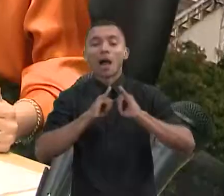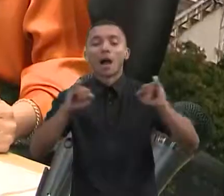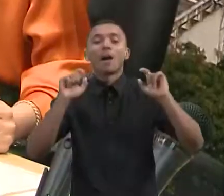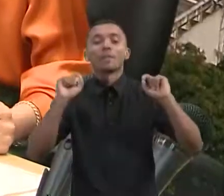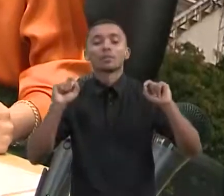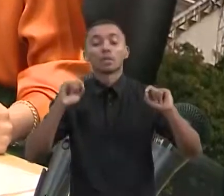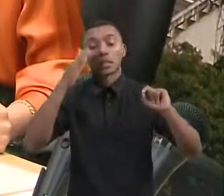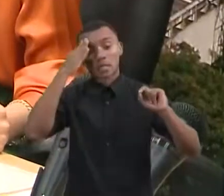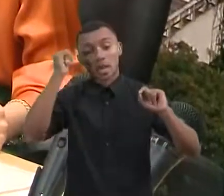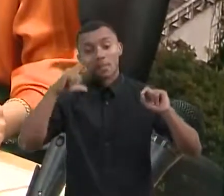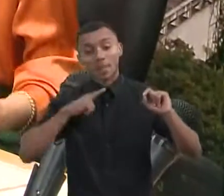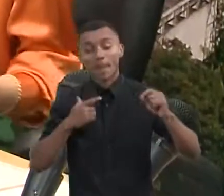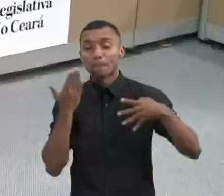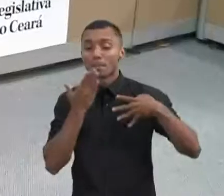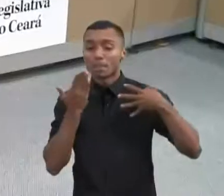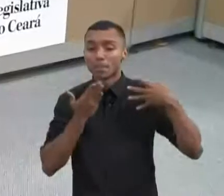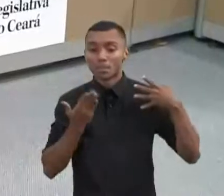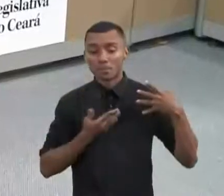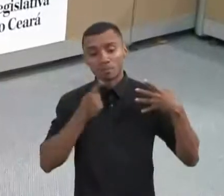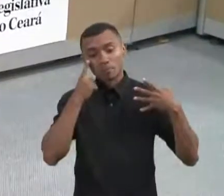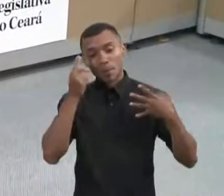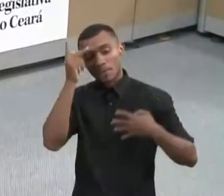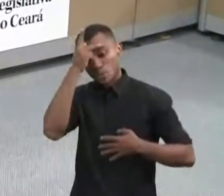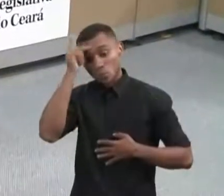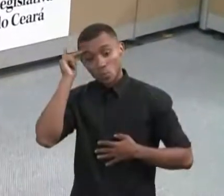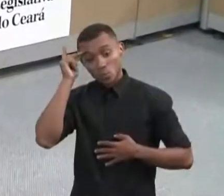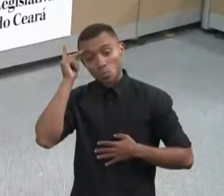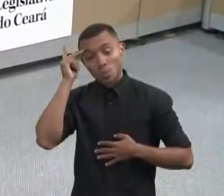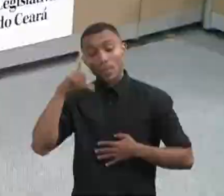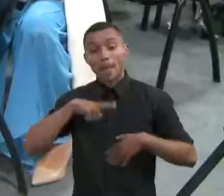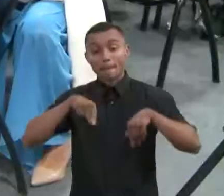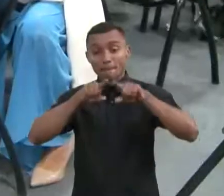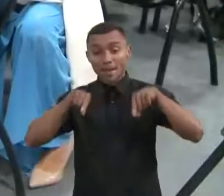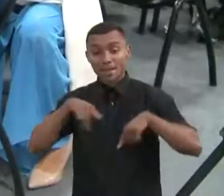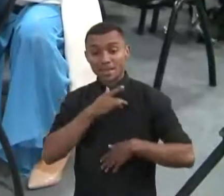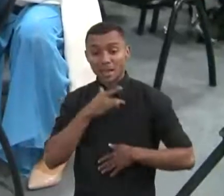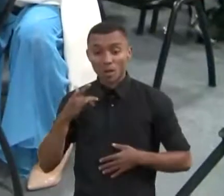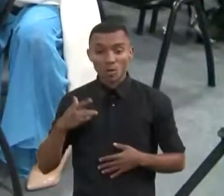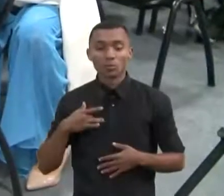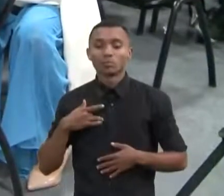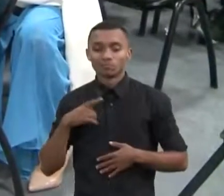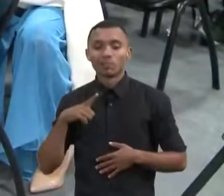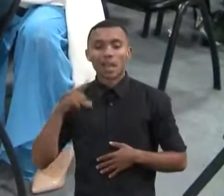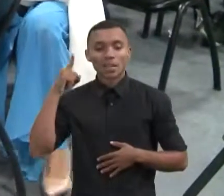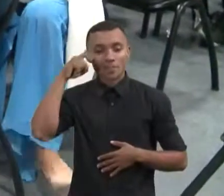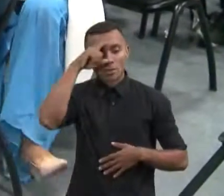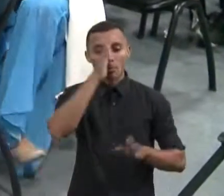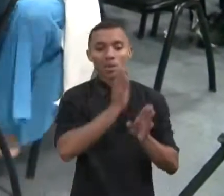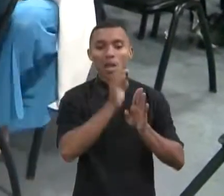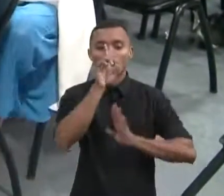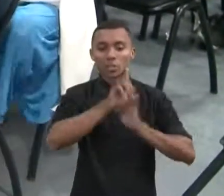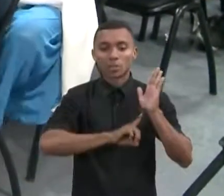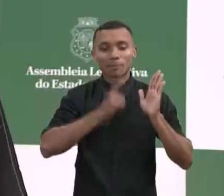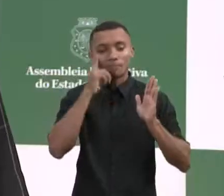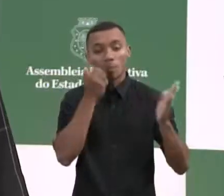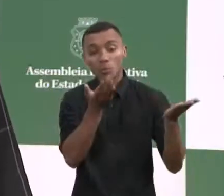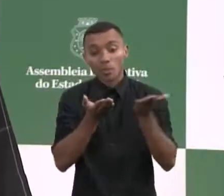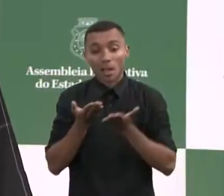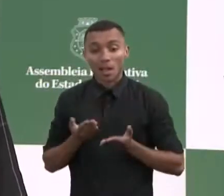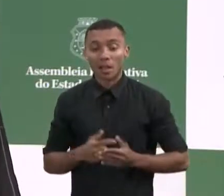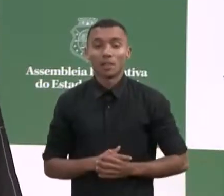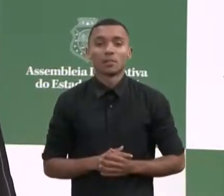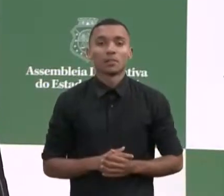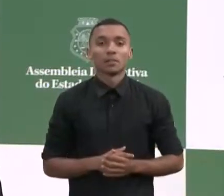mesmo com essas exceções, os usuários terão mais dificuldade para garantir o direito de serem assistidos.